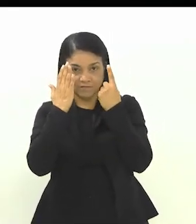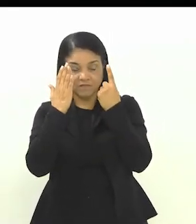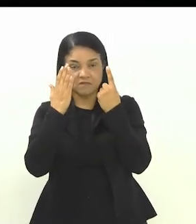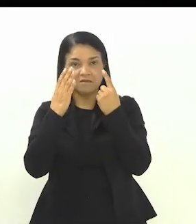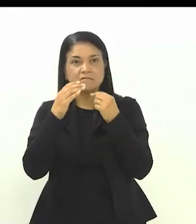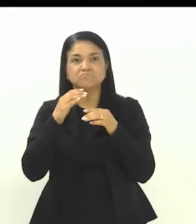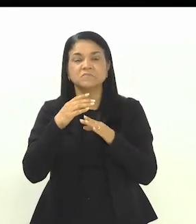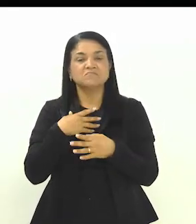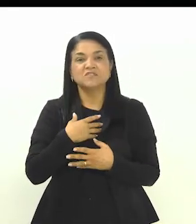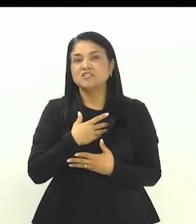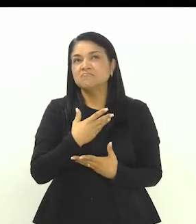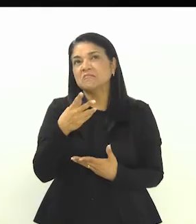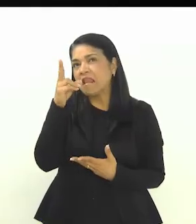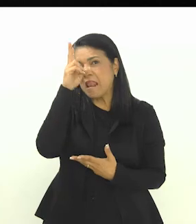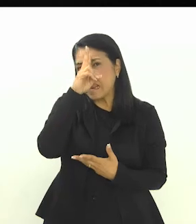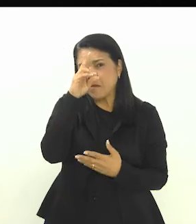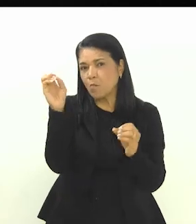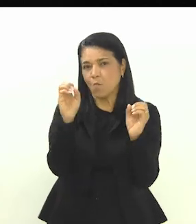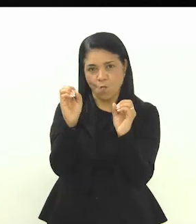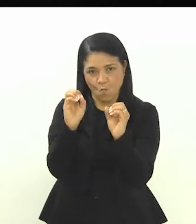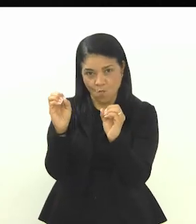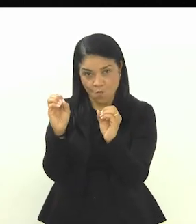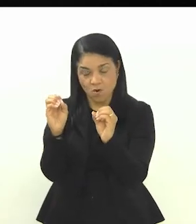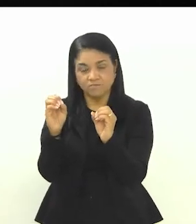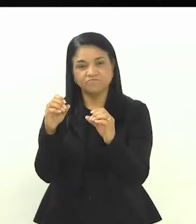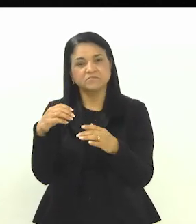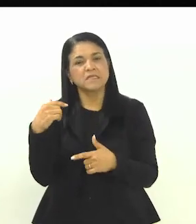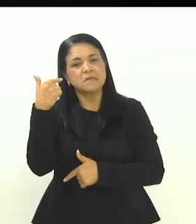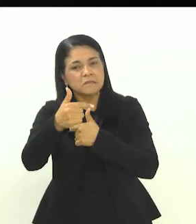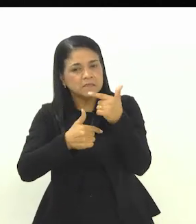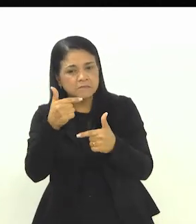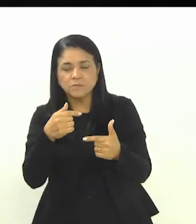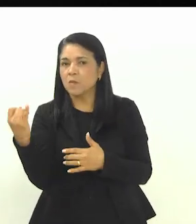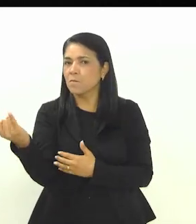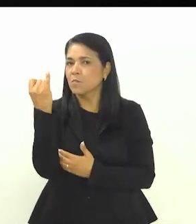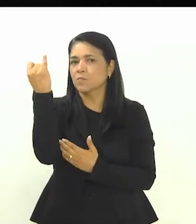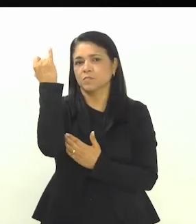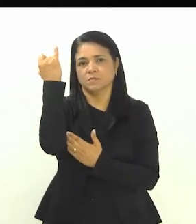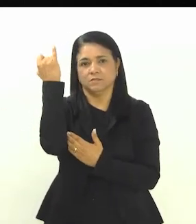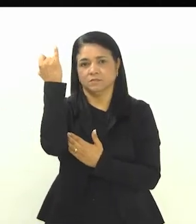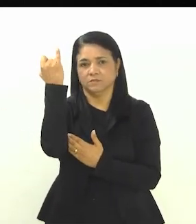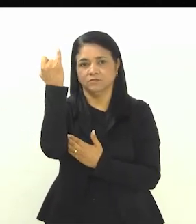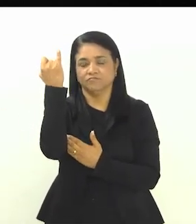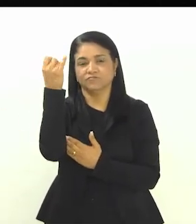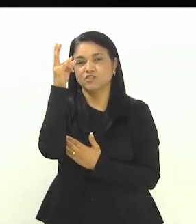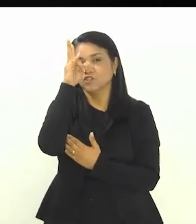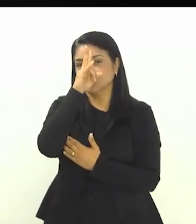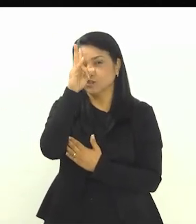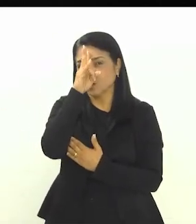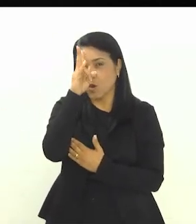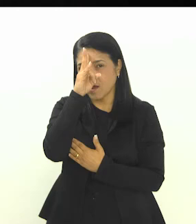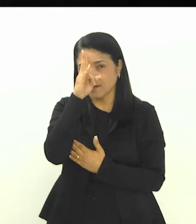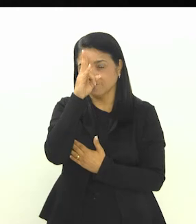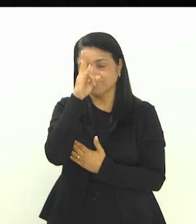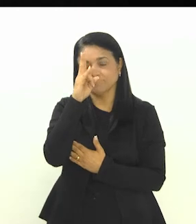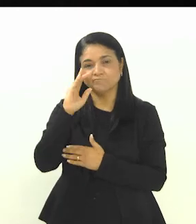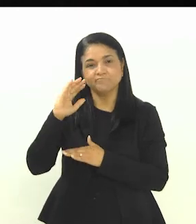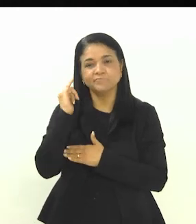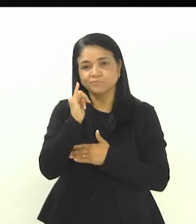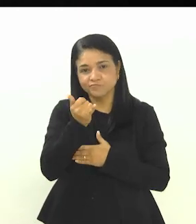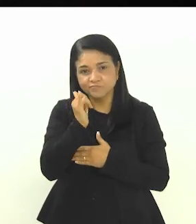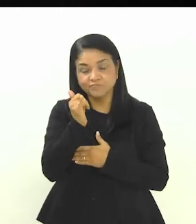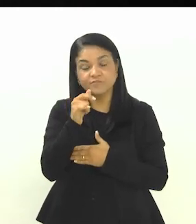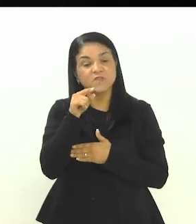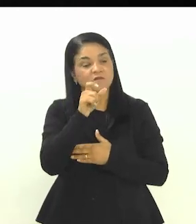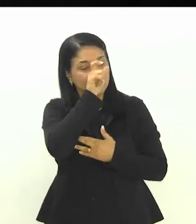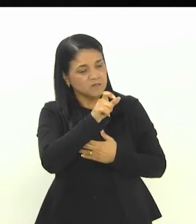são lembradas, né? Essa mão de obra tão importante que ajuda a construir essa história. E você é